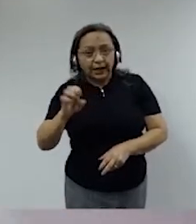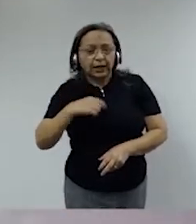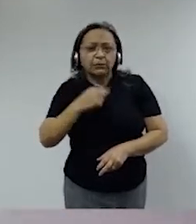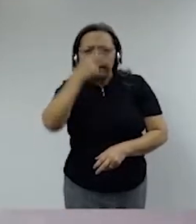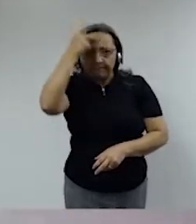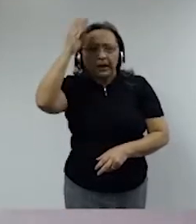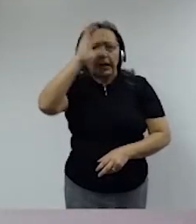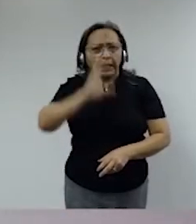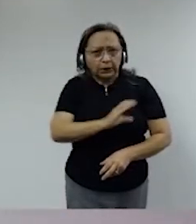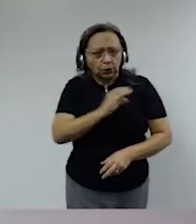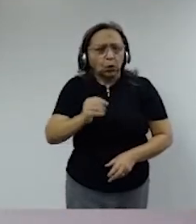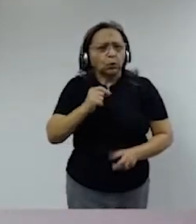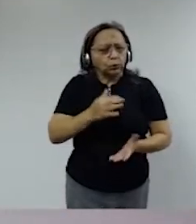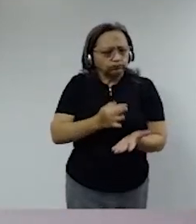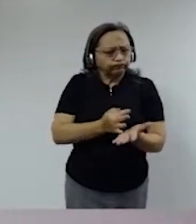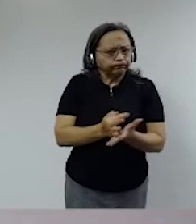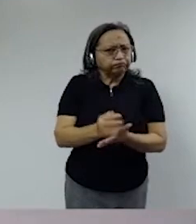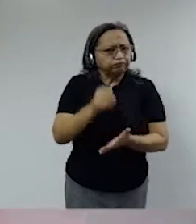tinha